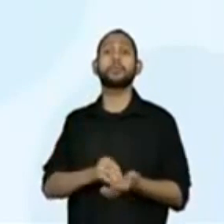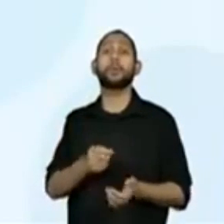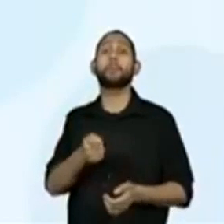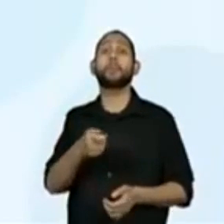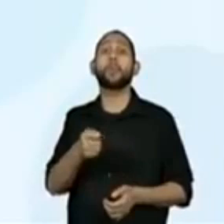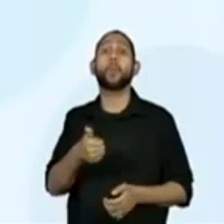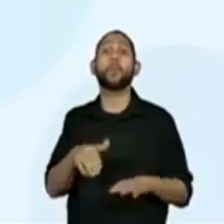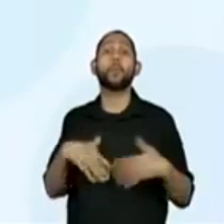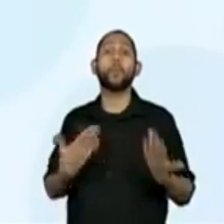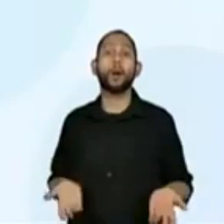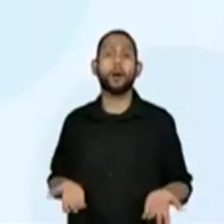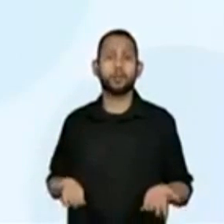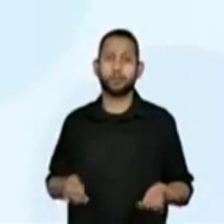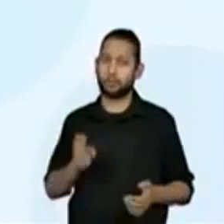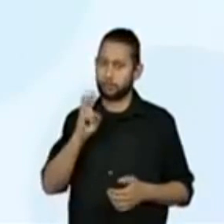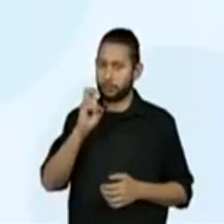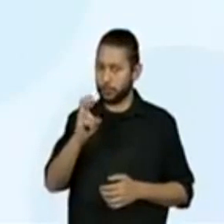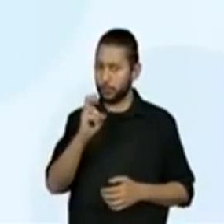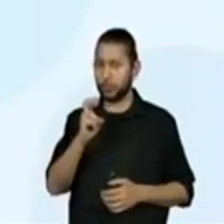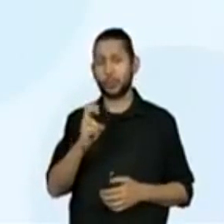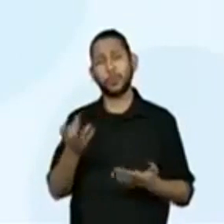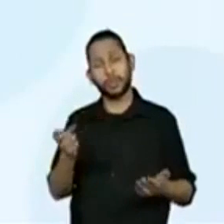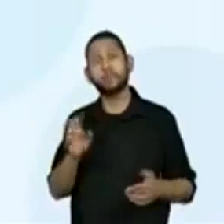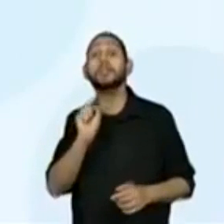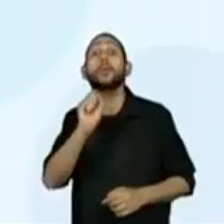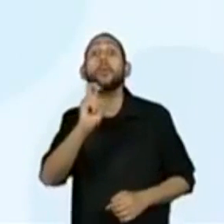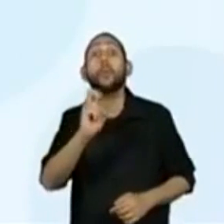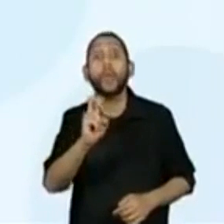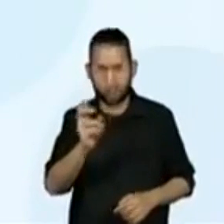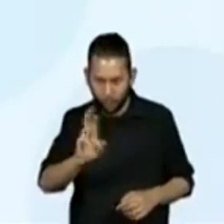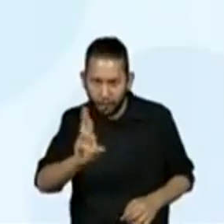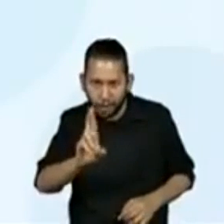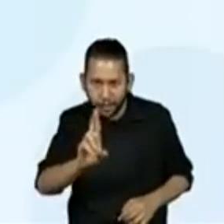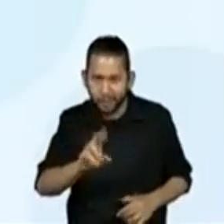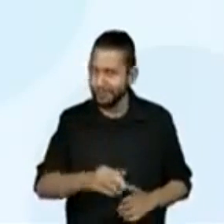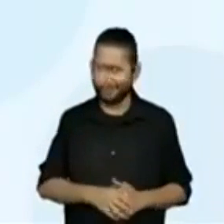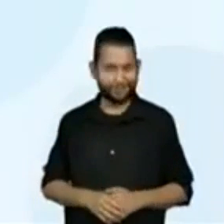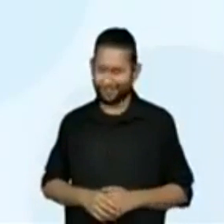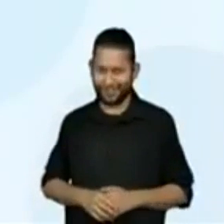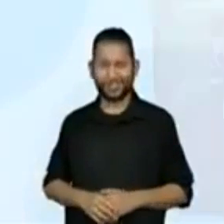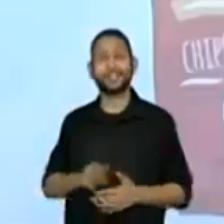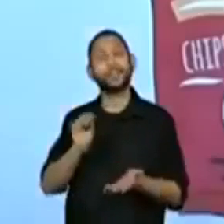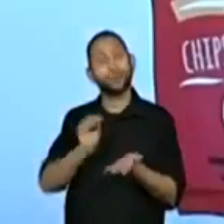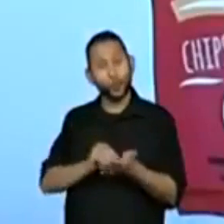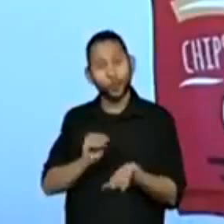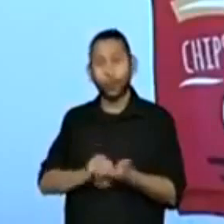de 5, acabaram de falar, é isso mesmo. Uma